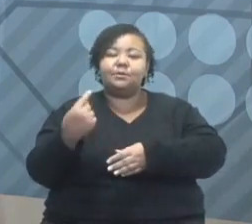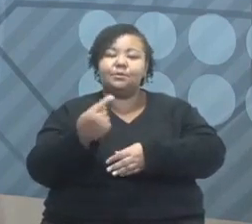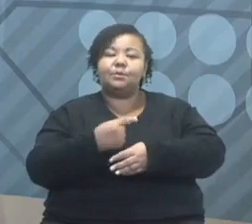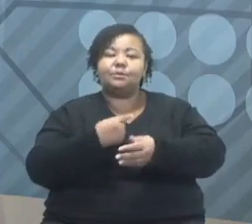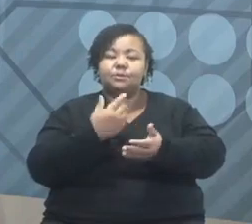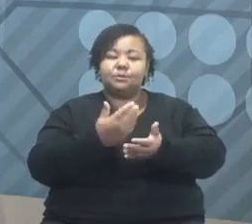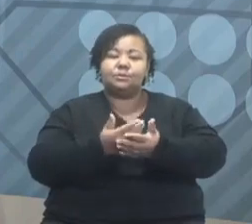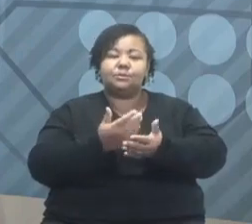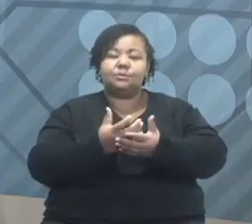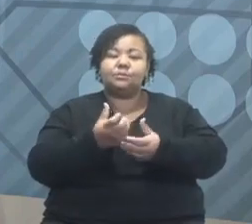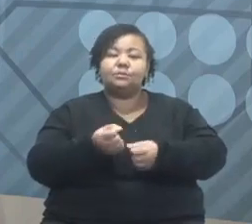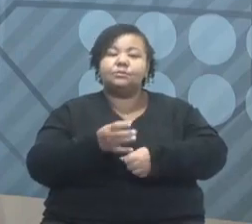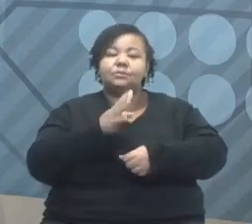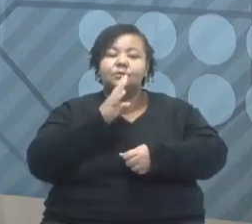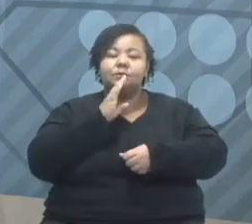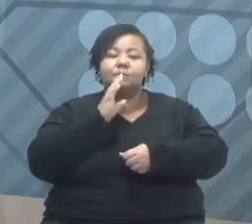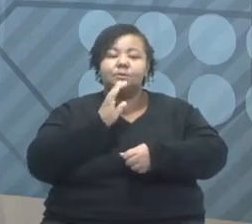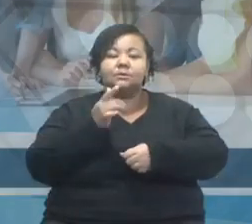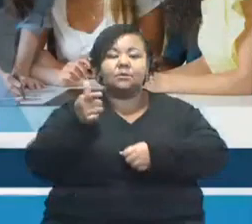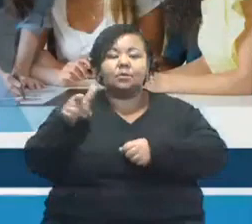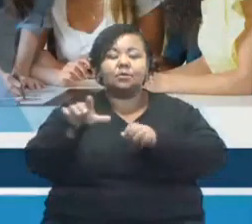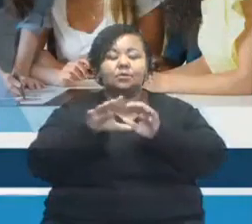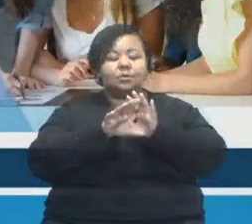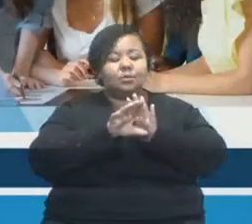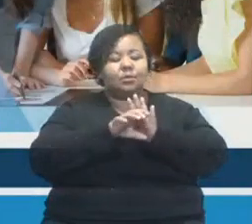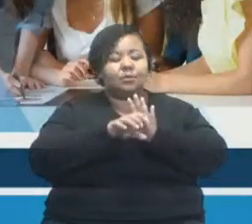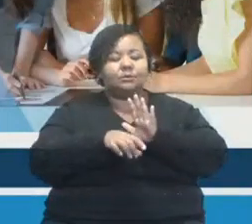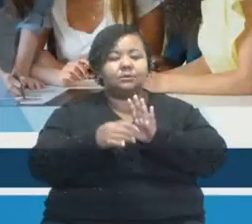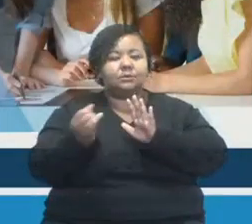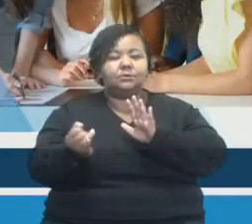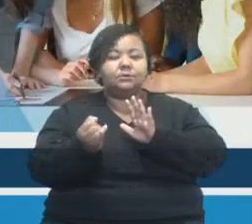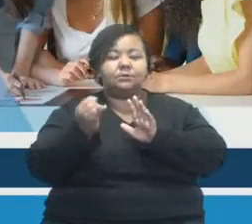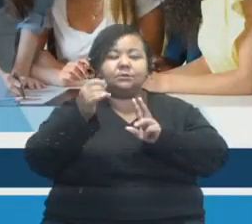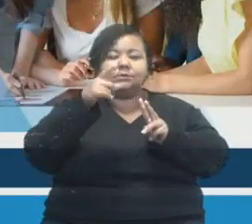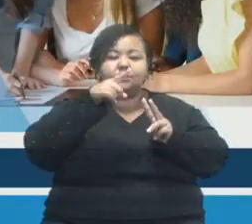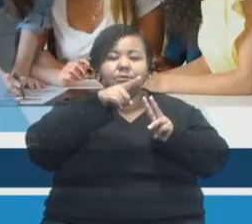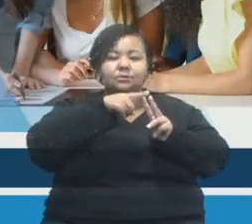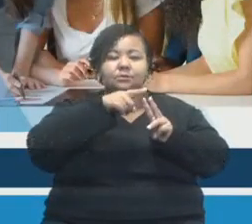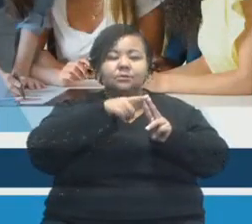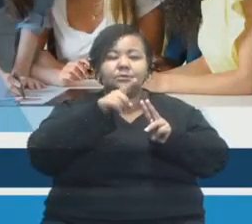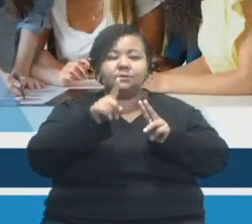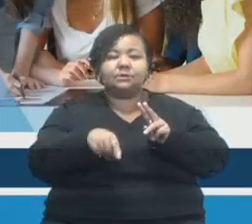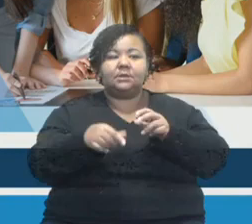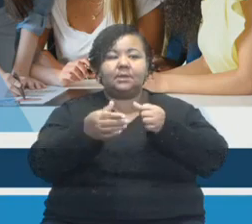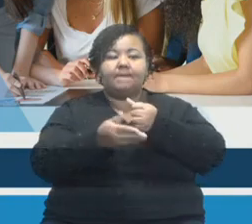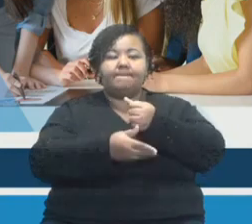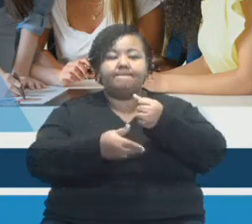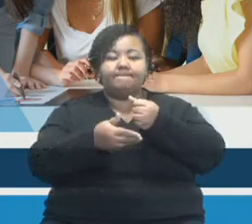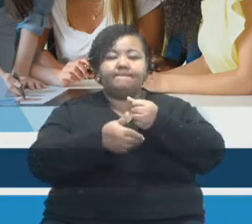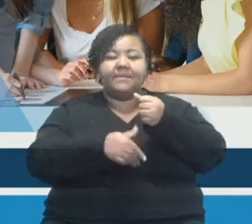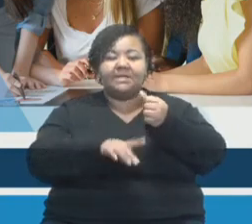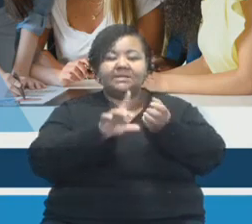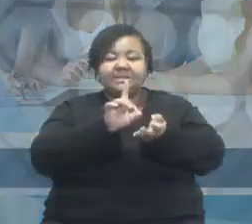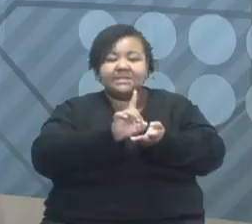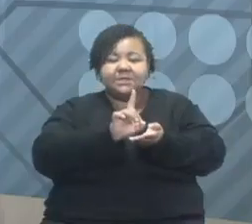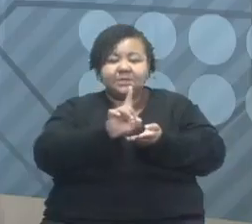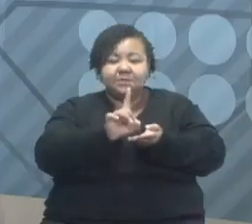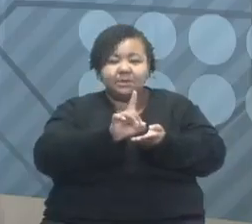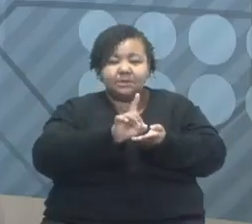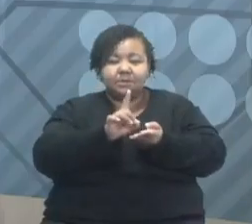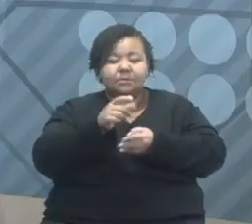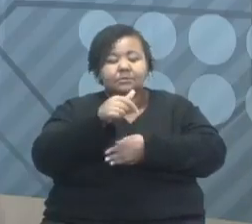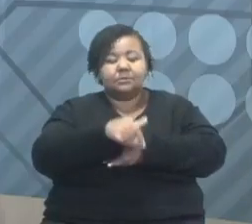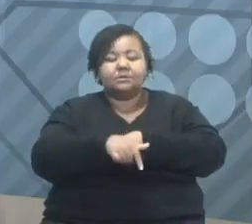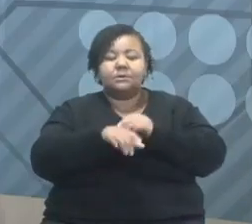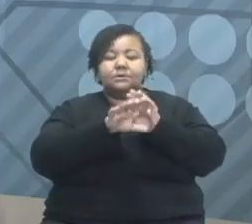estudos, vamos conhecer um outro conceito muito importante nos espaços vetoriais, que refere-se à base e dimensão. Esse